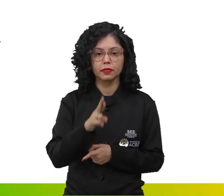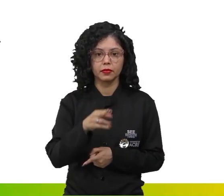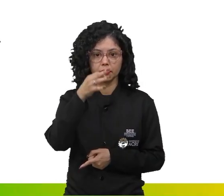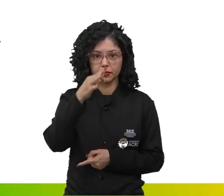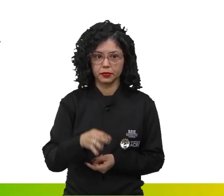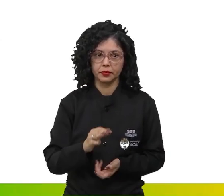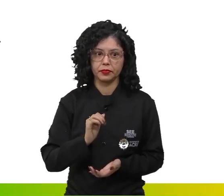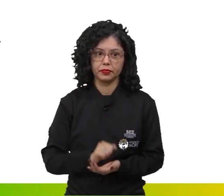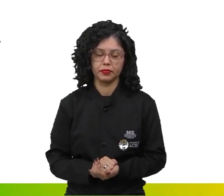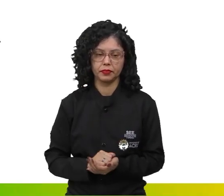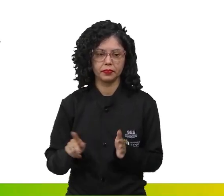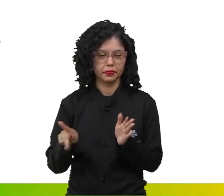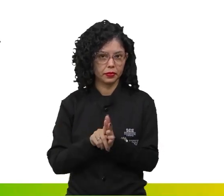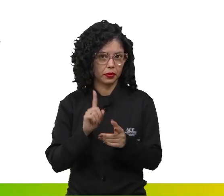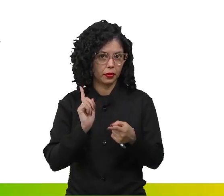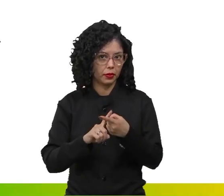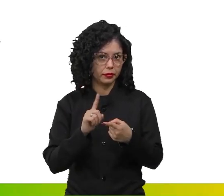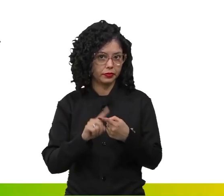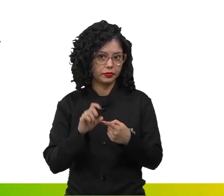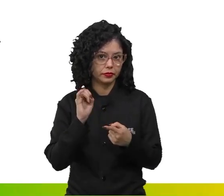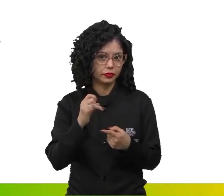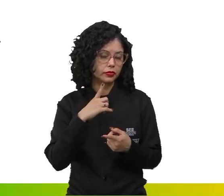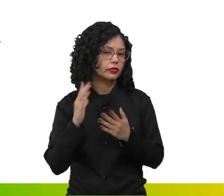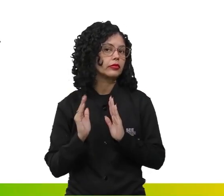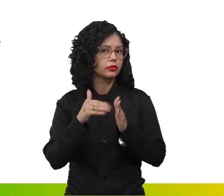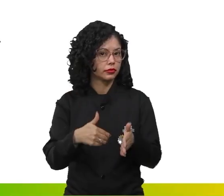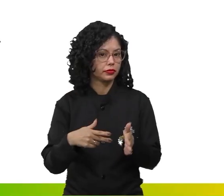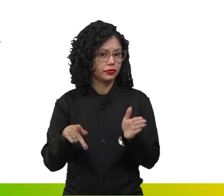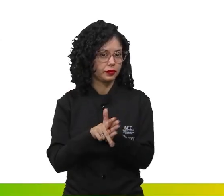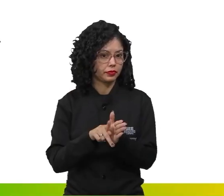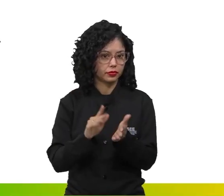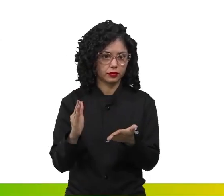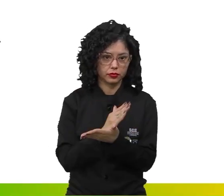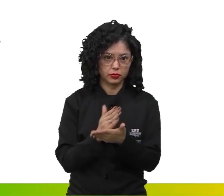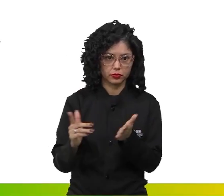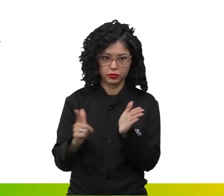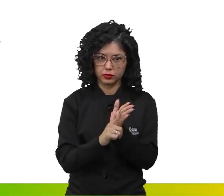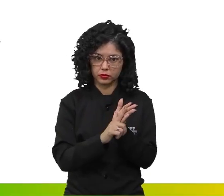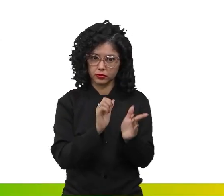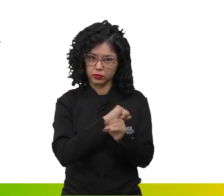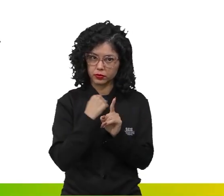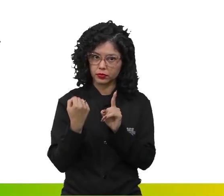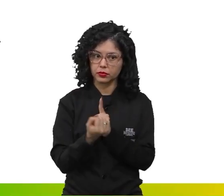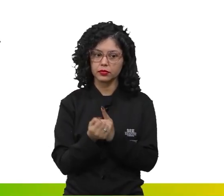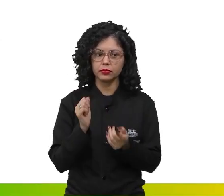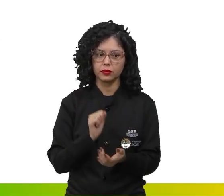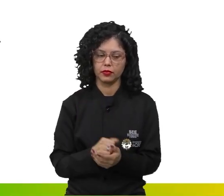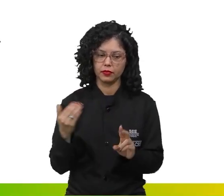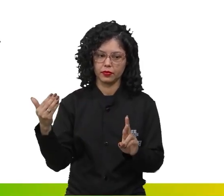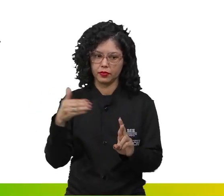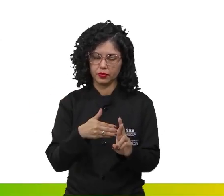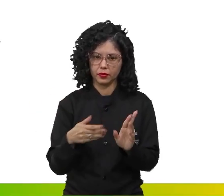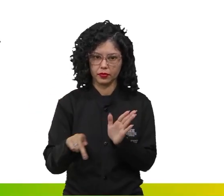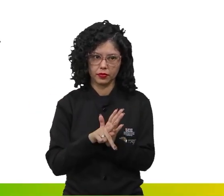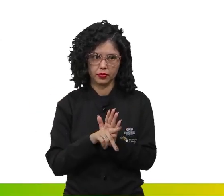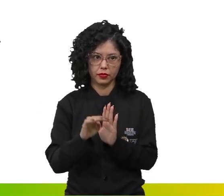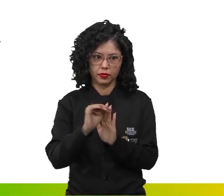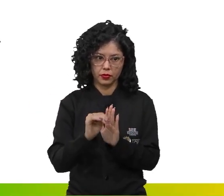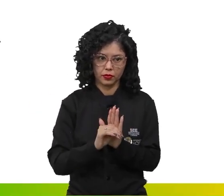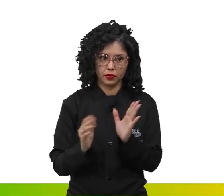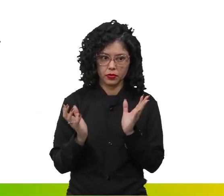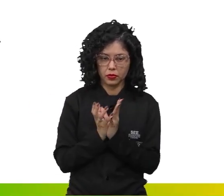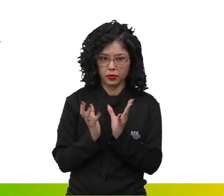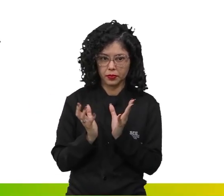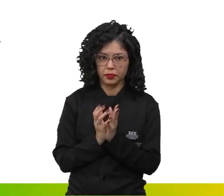assertiva correta, justamente porque, se eu determino aqui alguns papéis sociais que se referem a gênero ou classe,